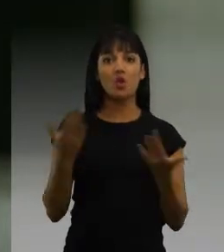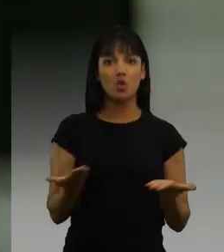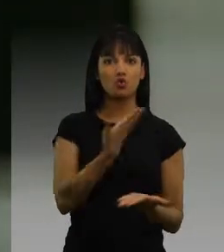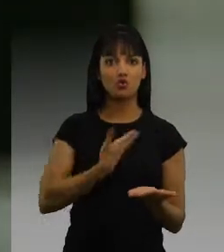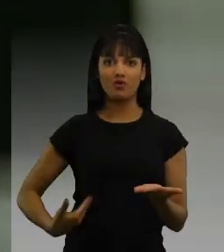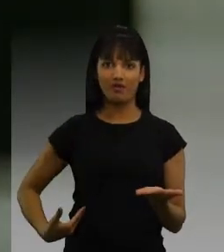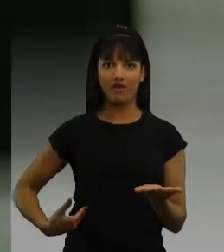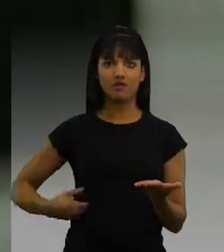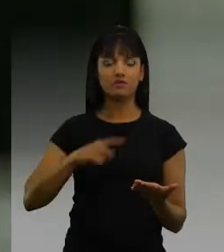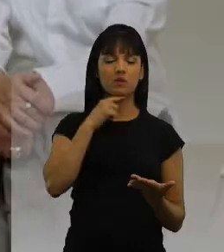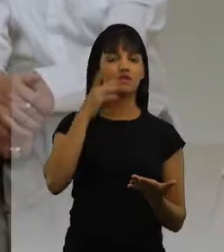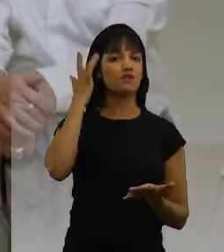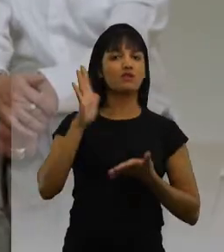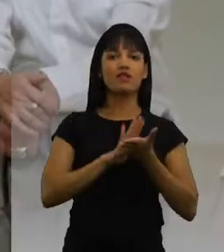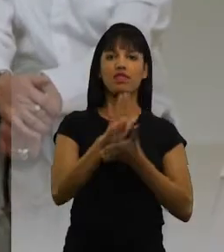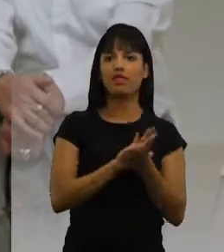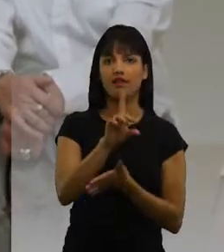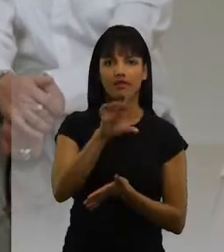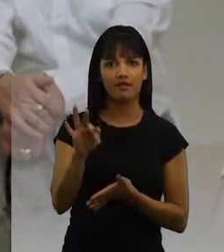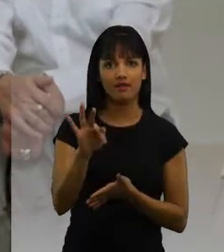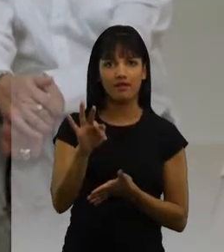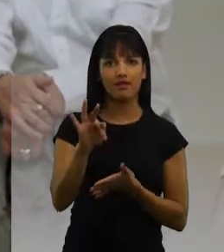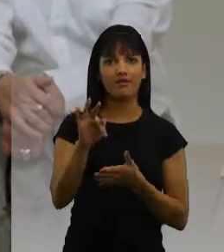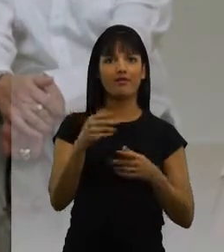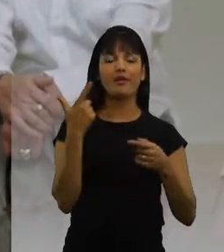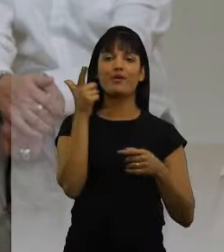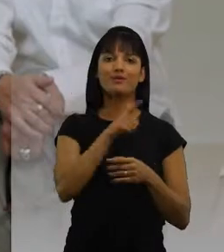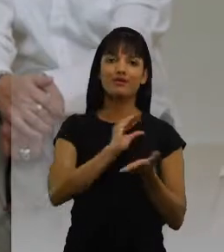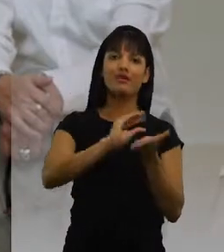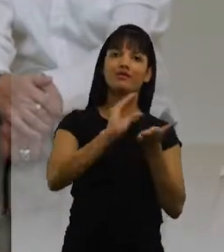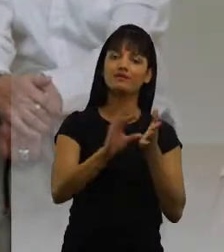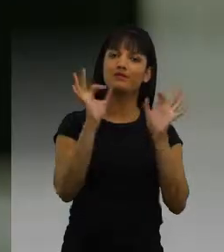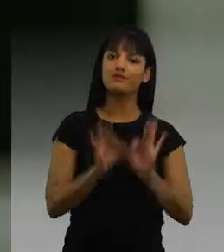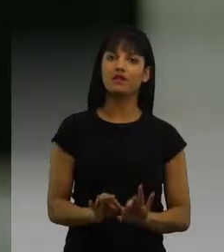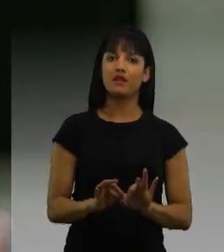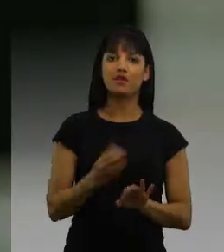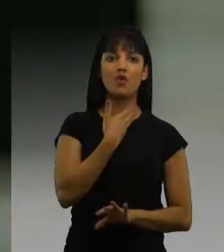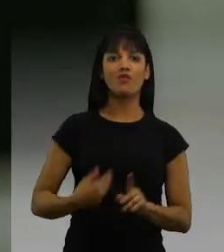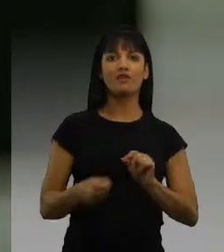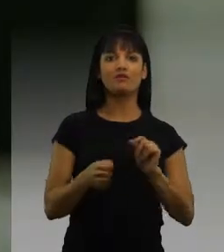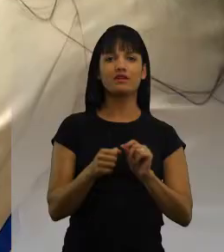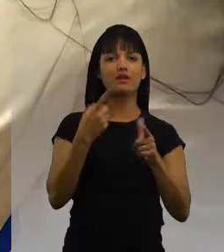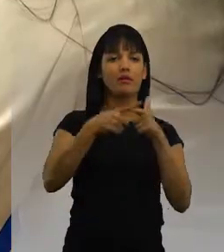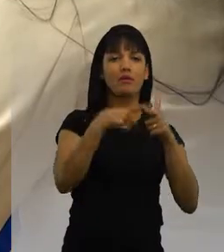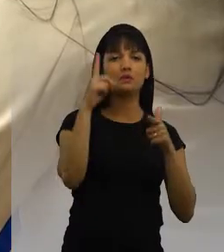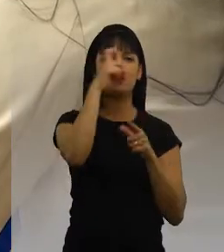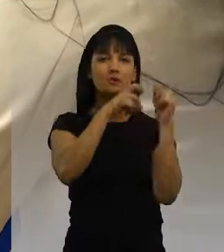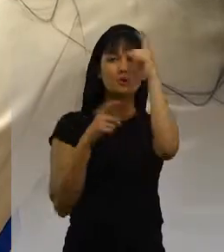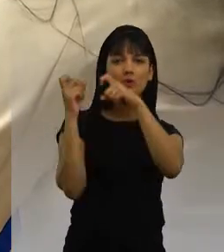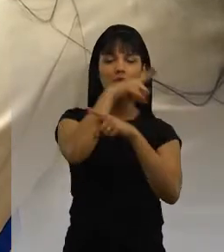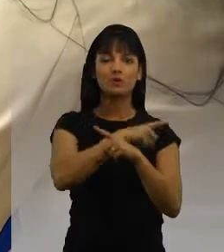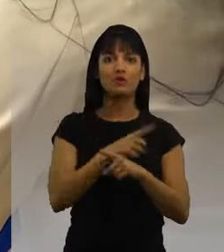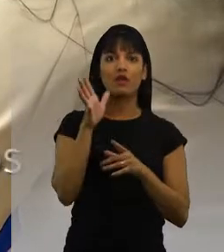facilitar as coisas no Distrito Federal, para que os investimentos aconteçam no Distrito Federal, o governo cria dificuldade. Quando, na